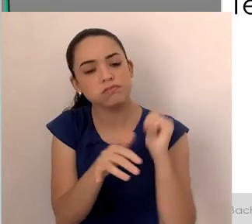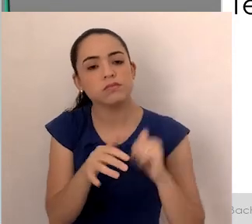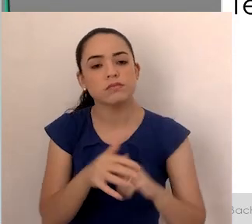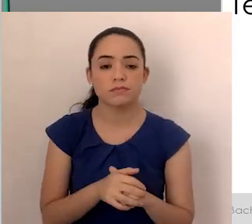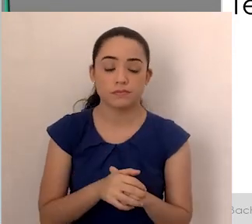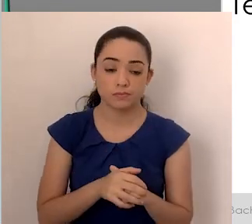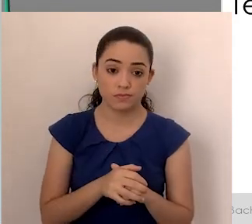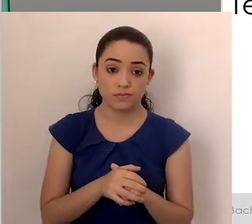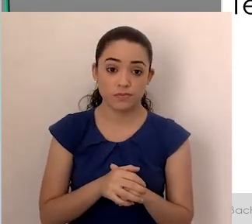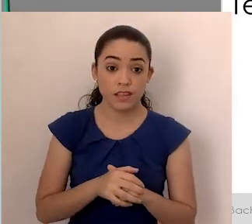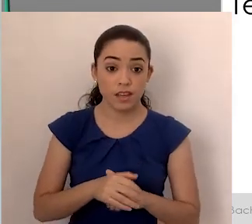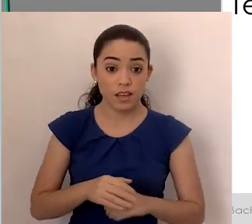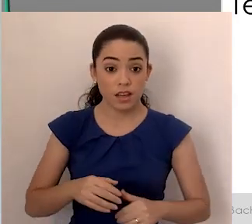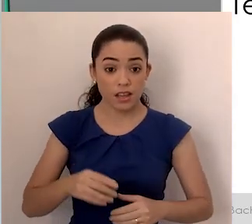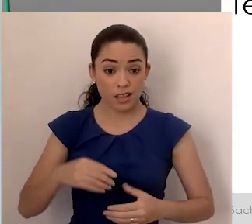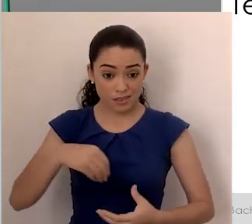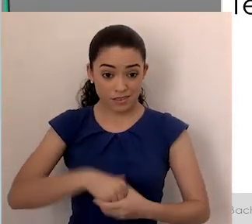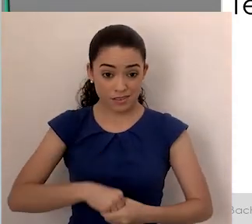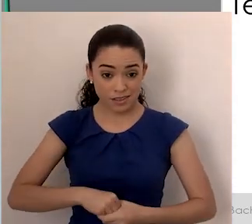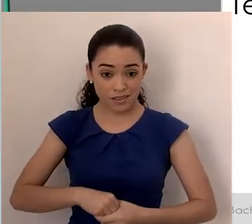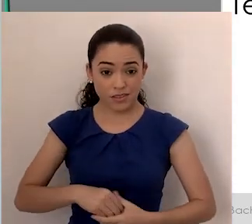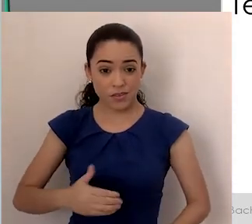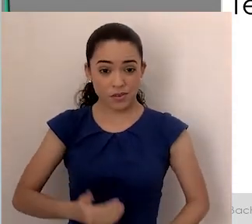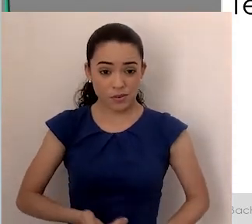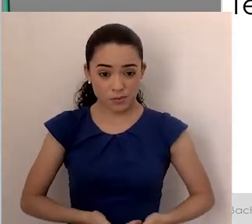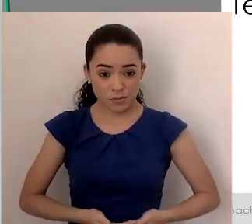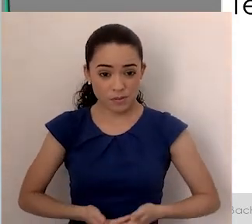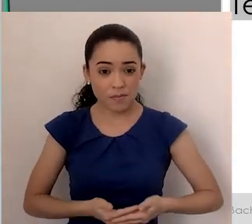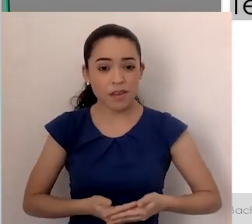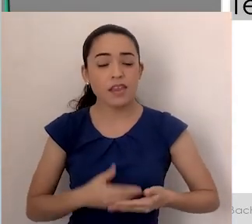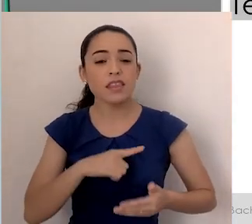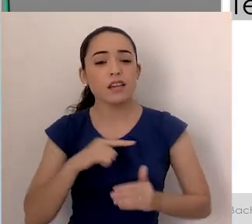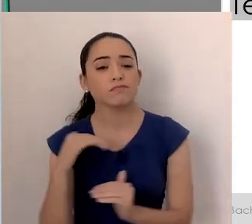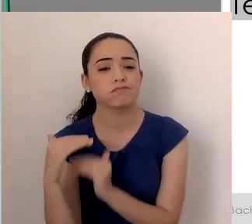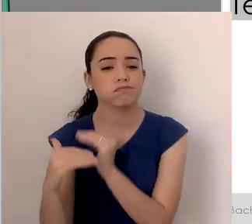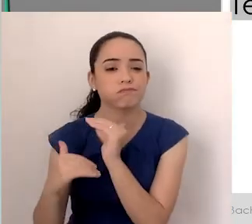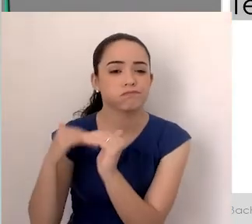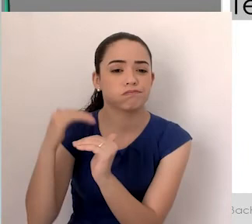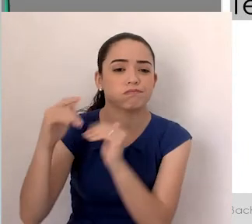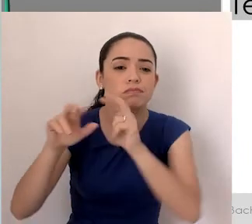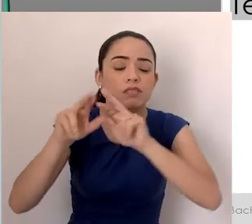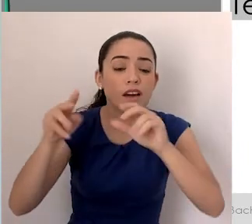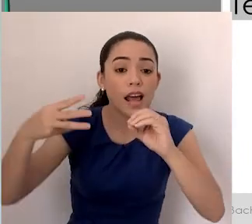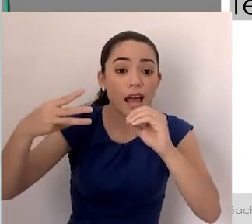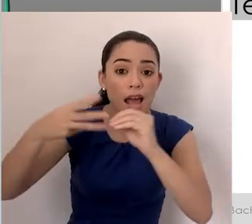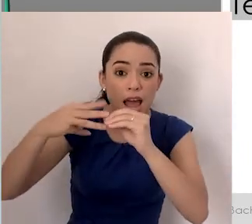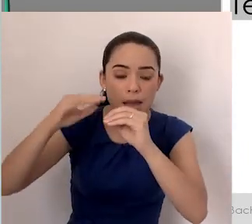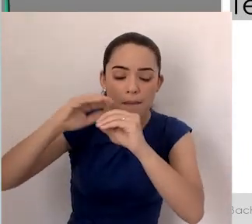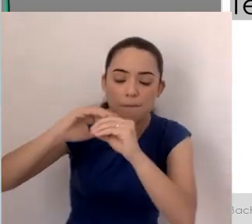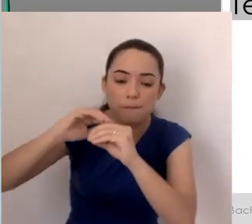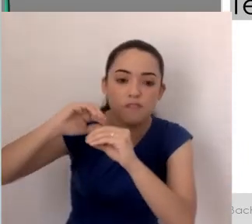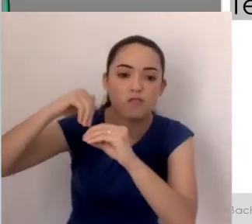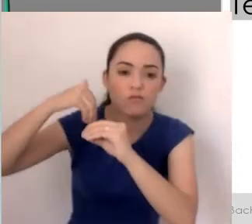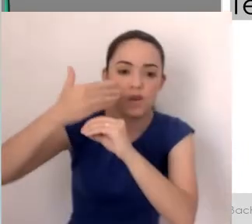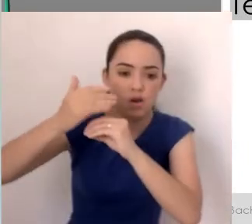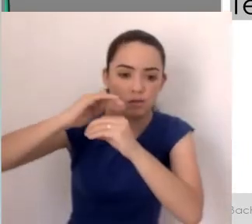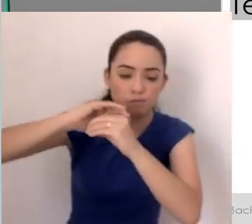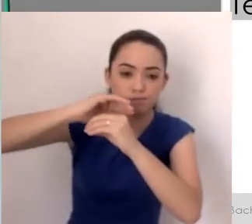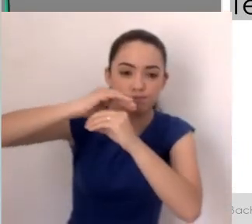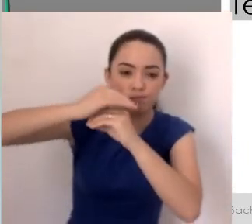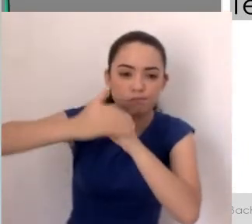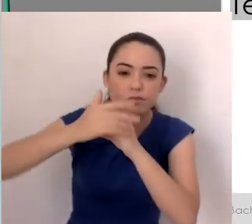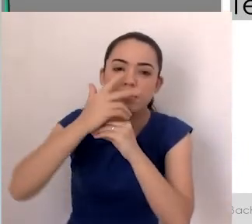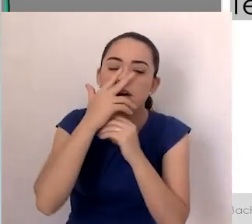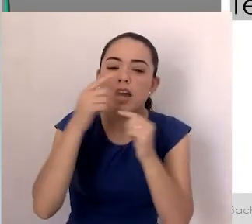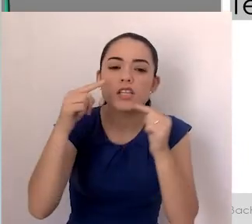musculares lisas, vasos sanguíneos e sangue. O desenvolvimento embrionário leva a um espessamento da